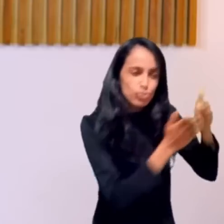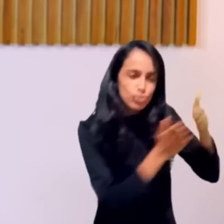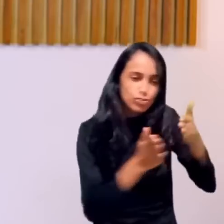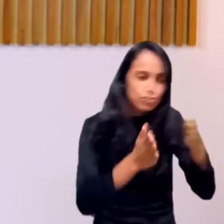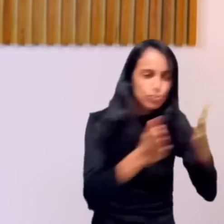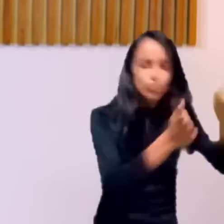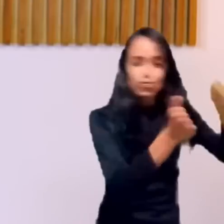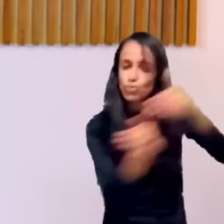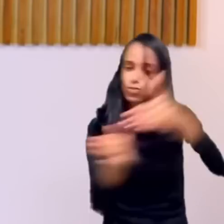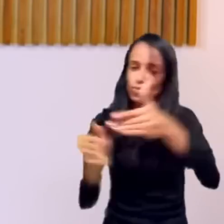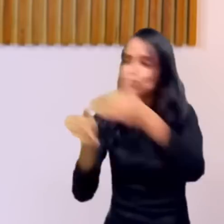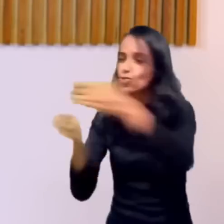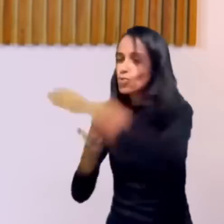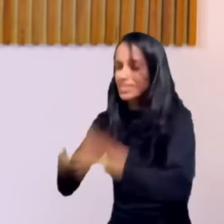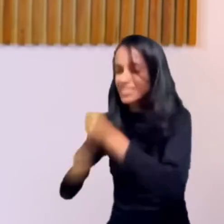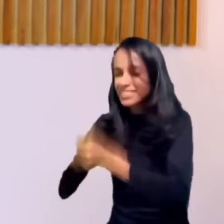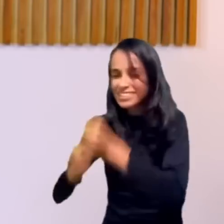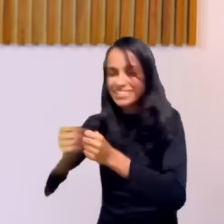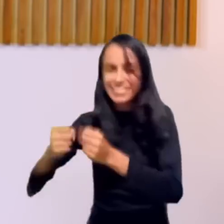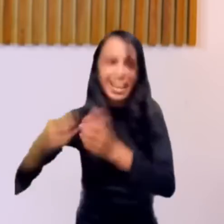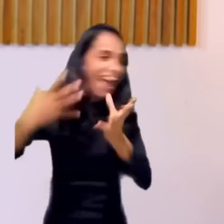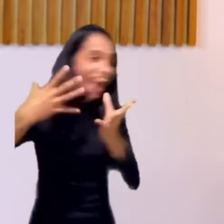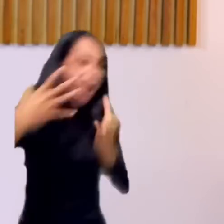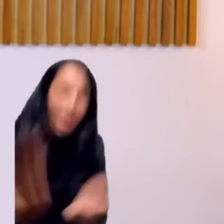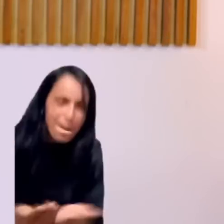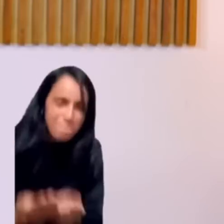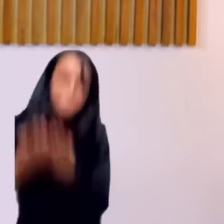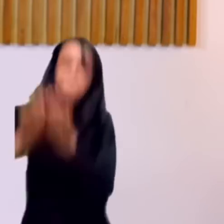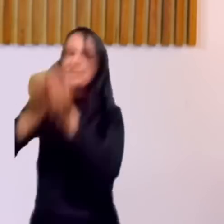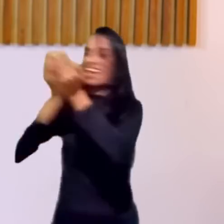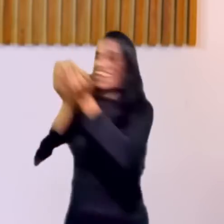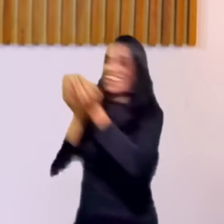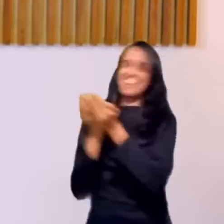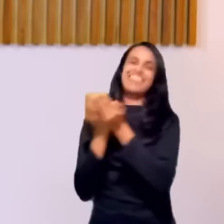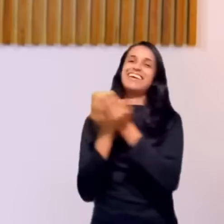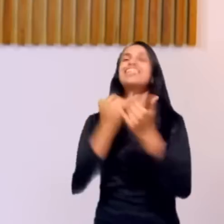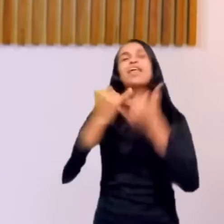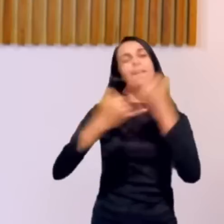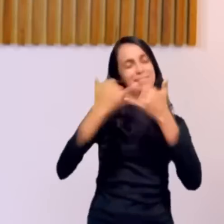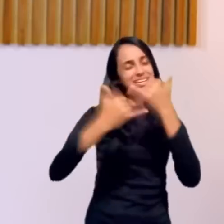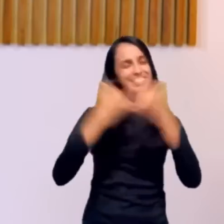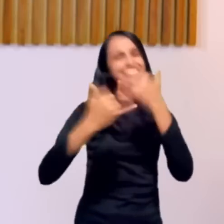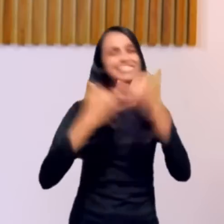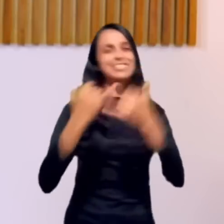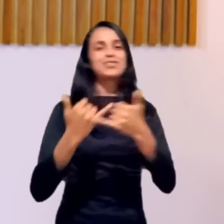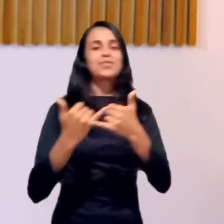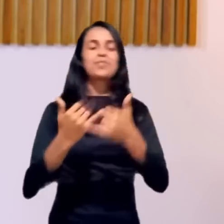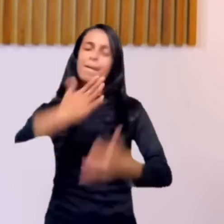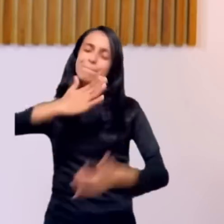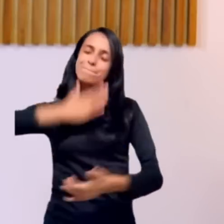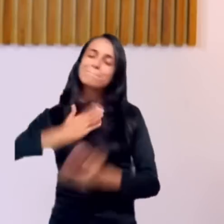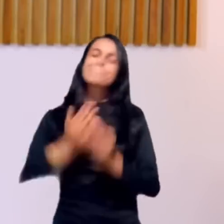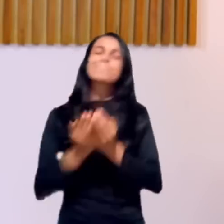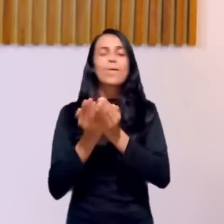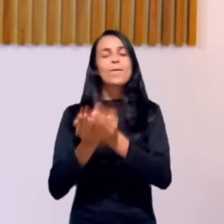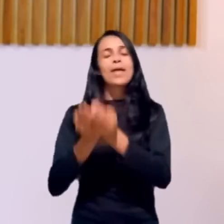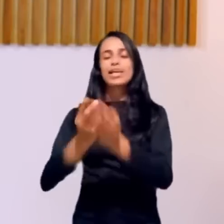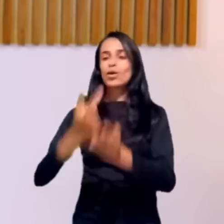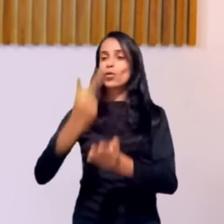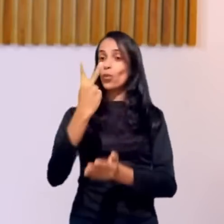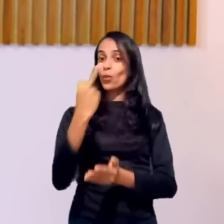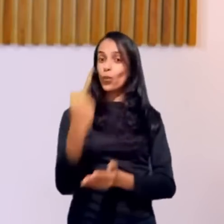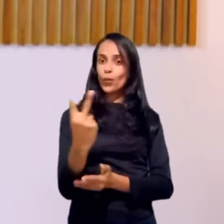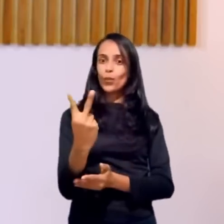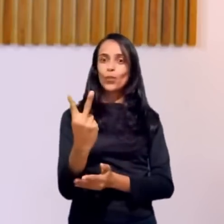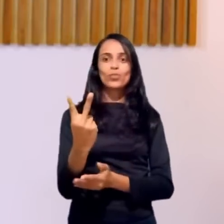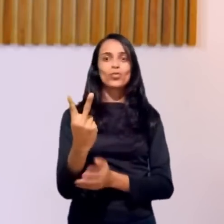vem meu barquinho, porque você é meu 2 vezes. Então, com cuidado, ele pôde